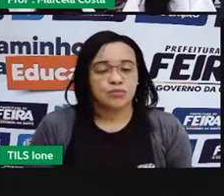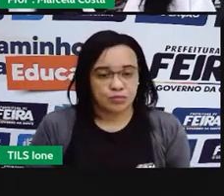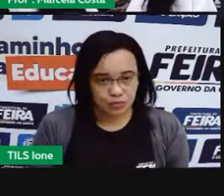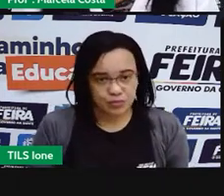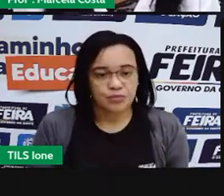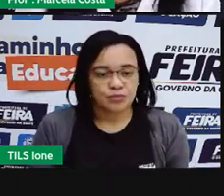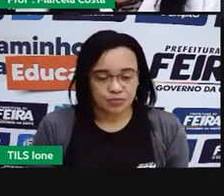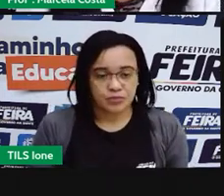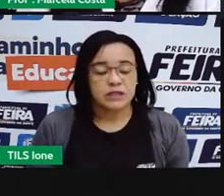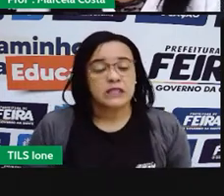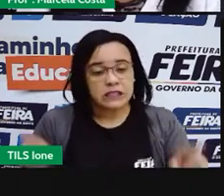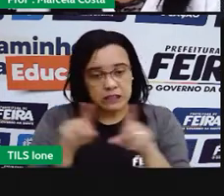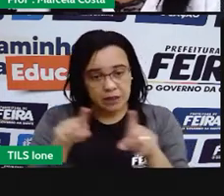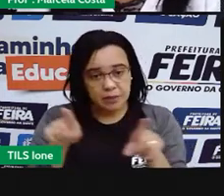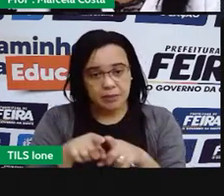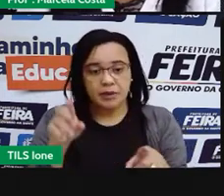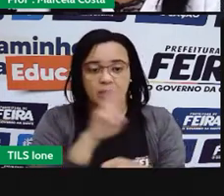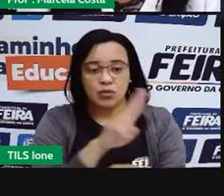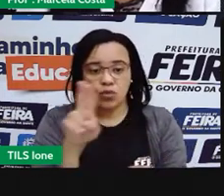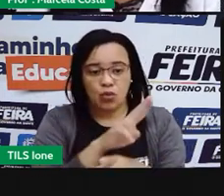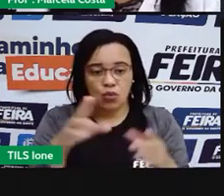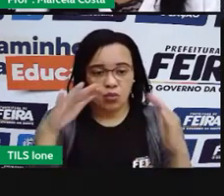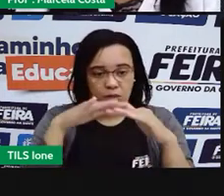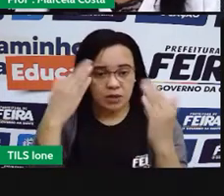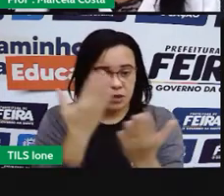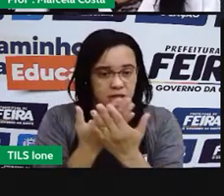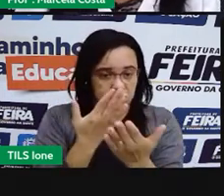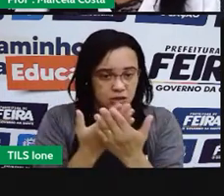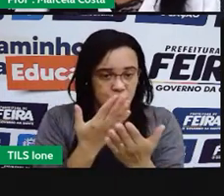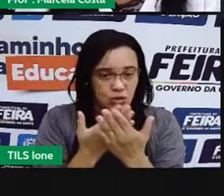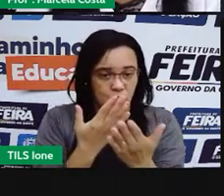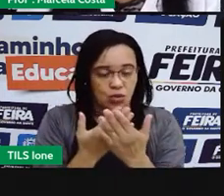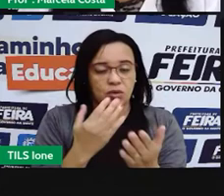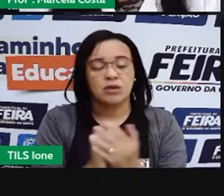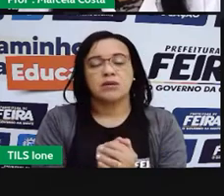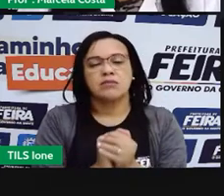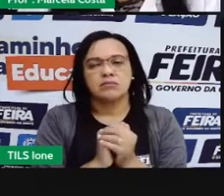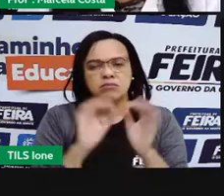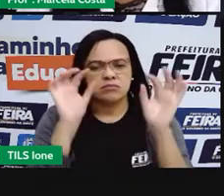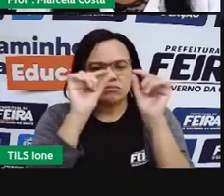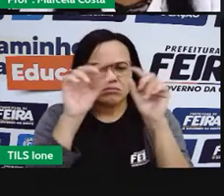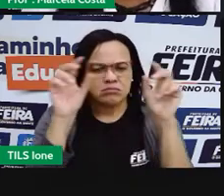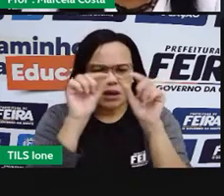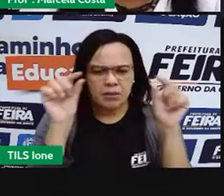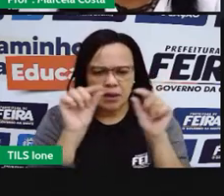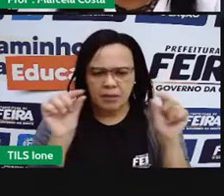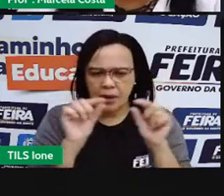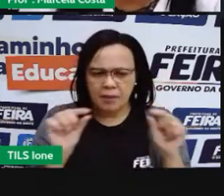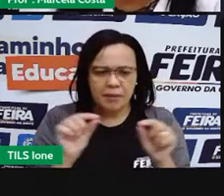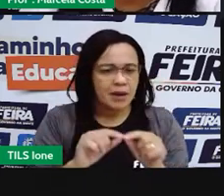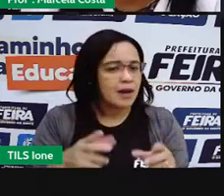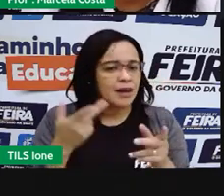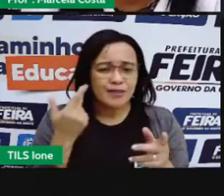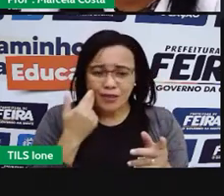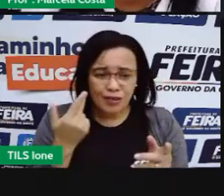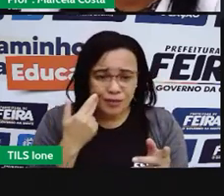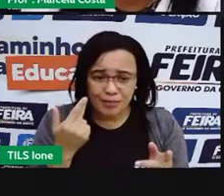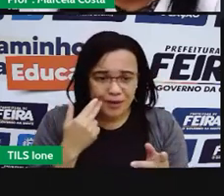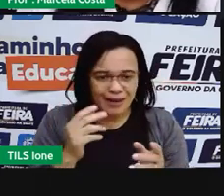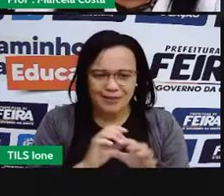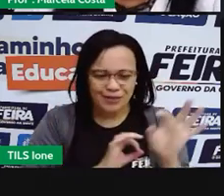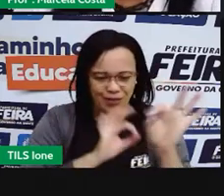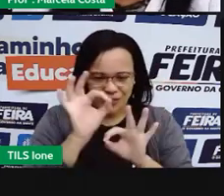sua escola, o nome da sua professora. Faça o cabeçalho como você está fazendo na escola para deixar a sua atividade